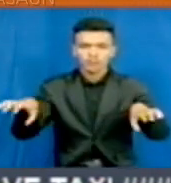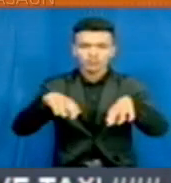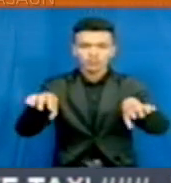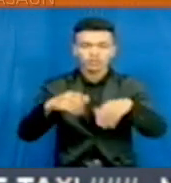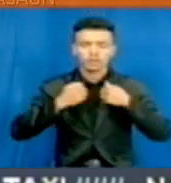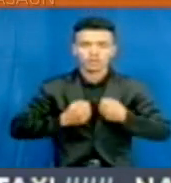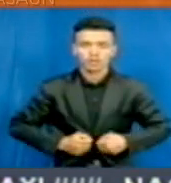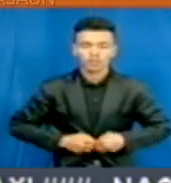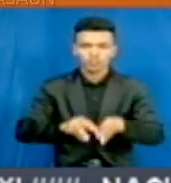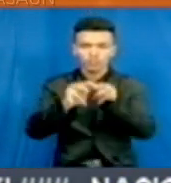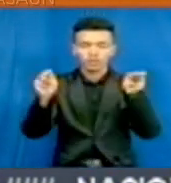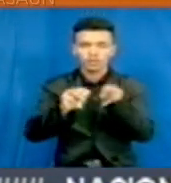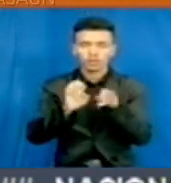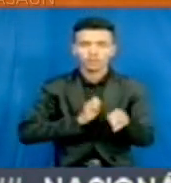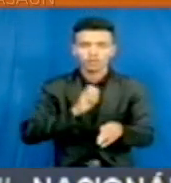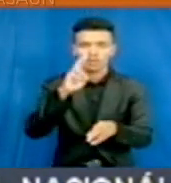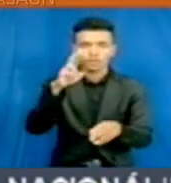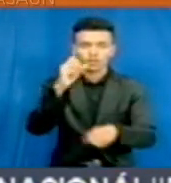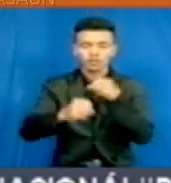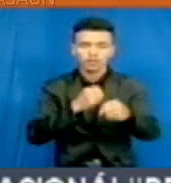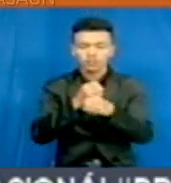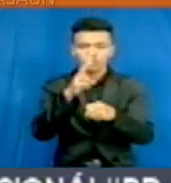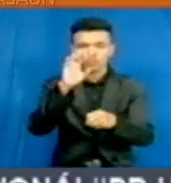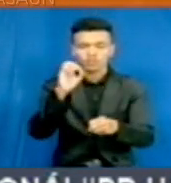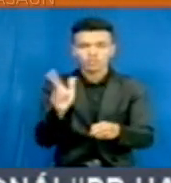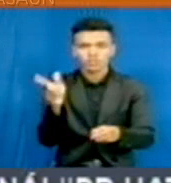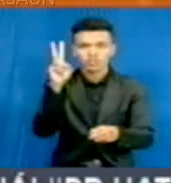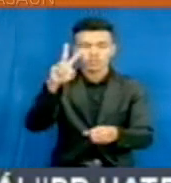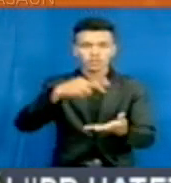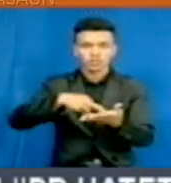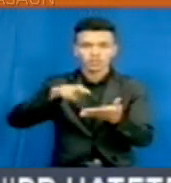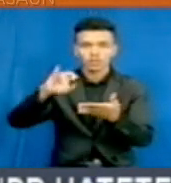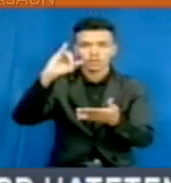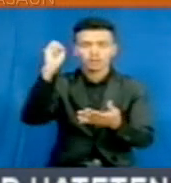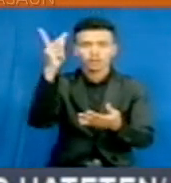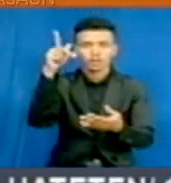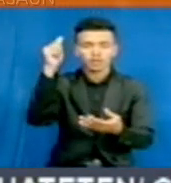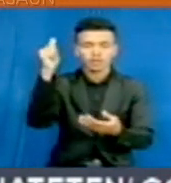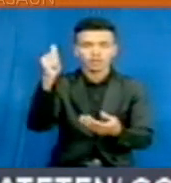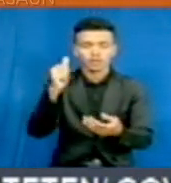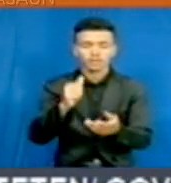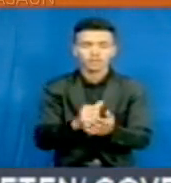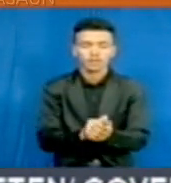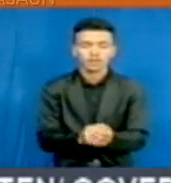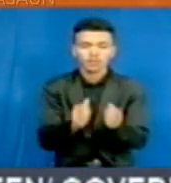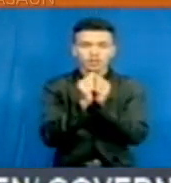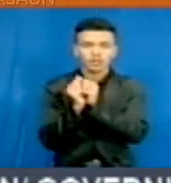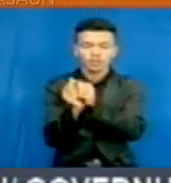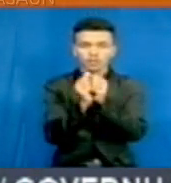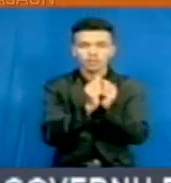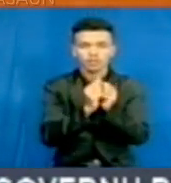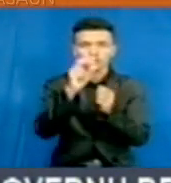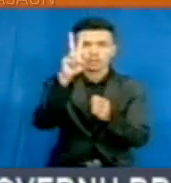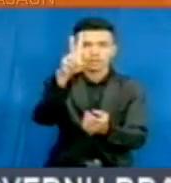Serviço de Saúde do município Hermera e Atinangri, Rungrua, Ruanulo, Rassengrua, resiste caso infecção respiratória aguda,